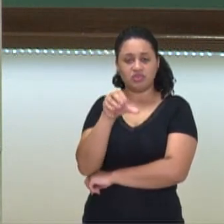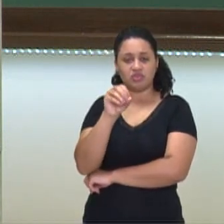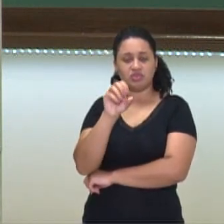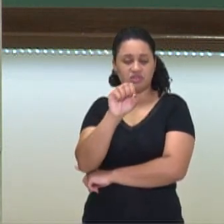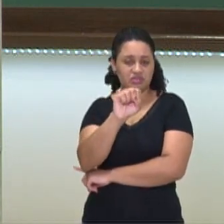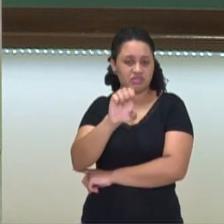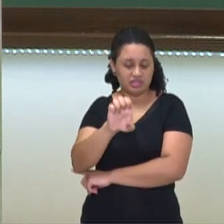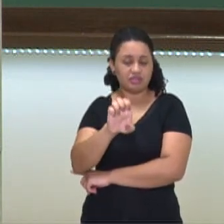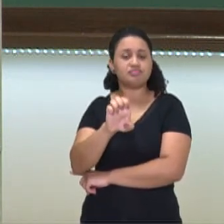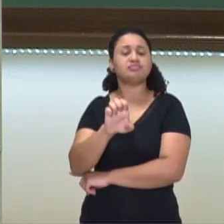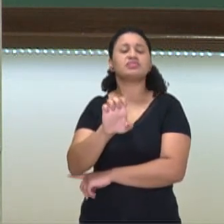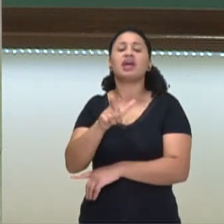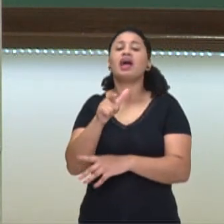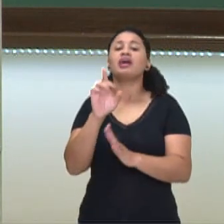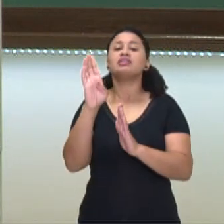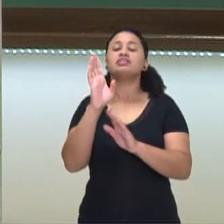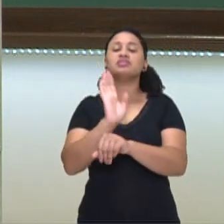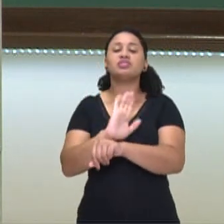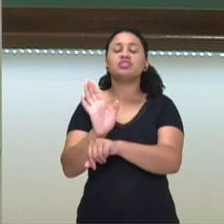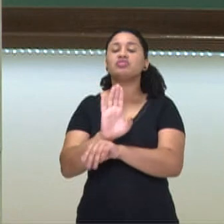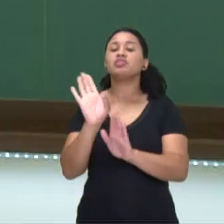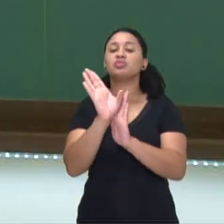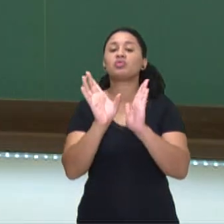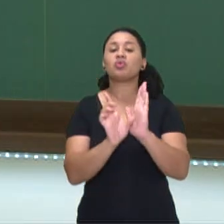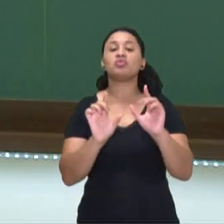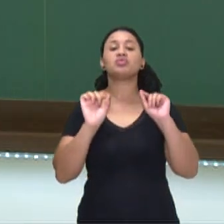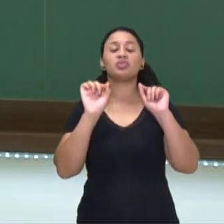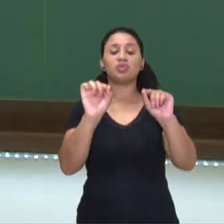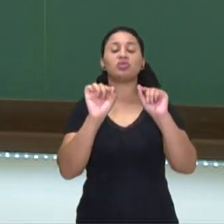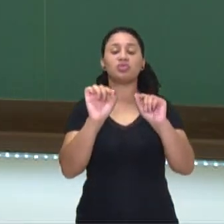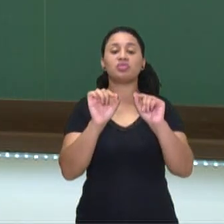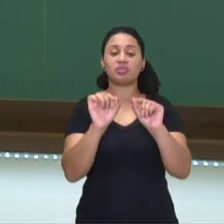sobre barroco. Barroco,